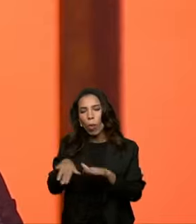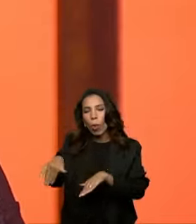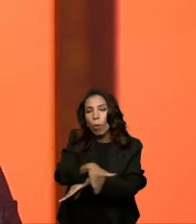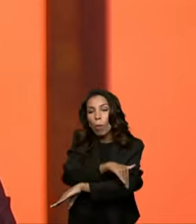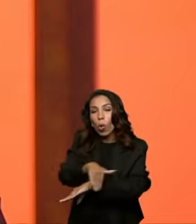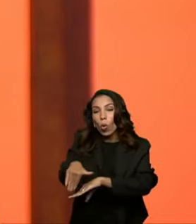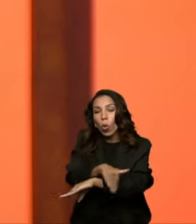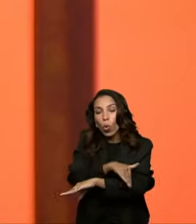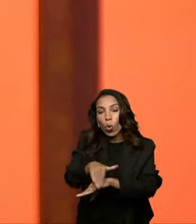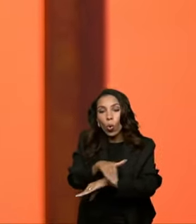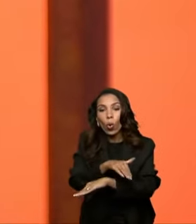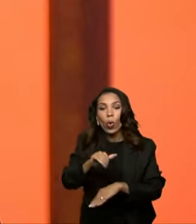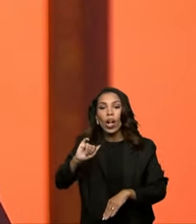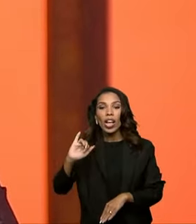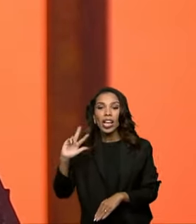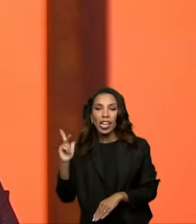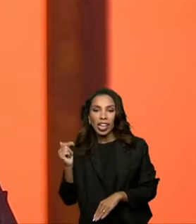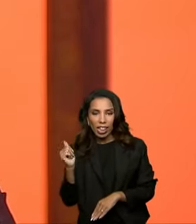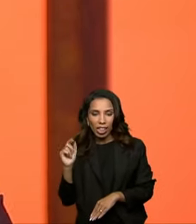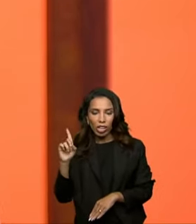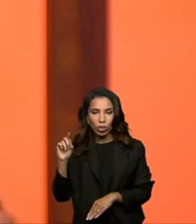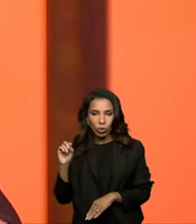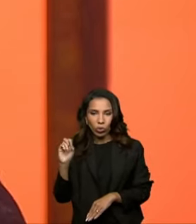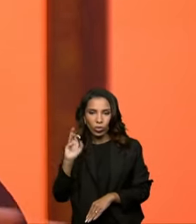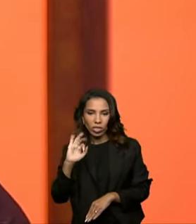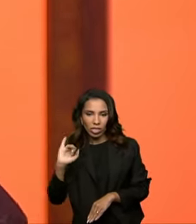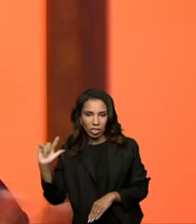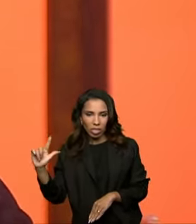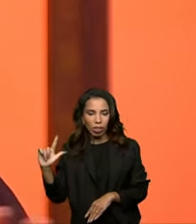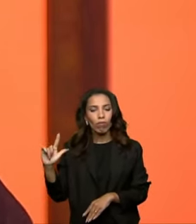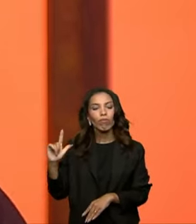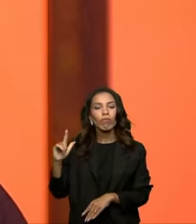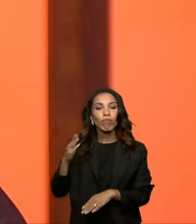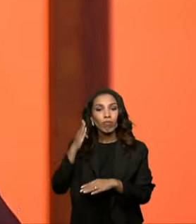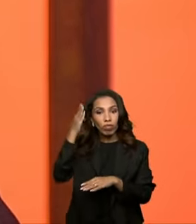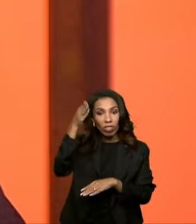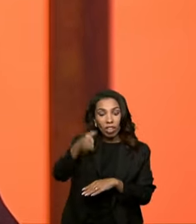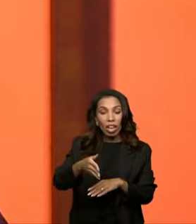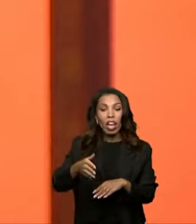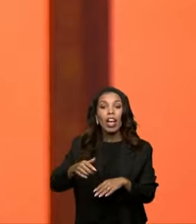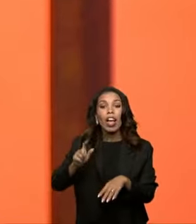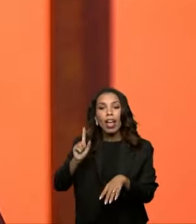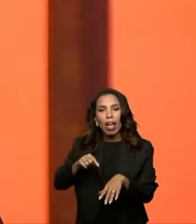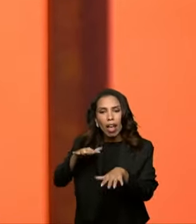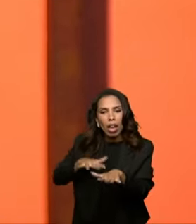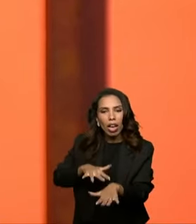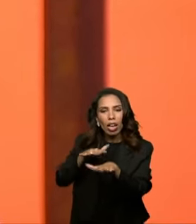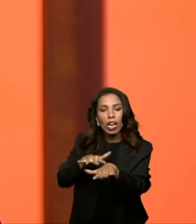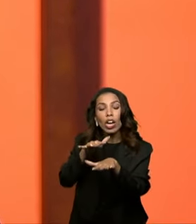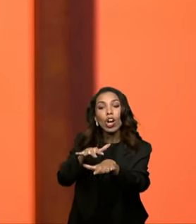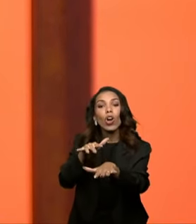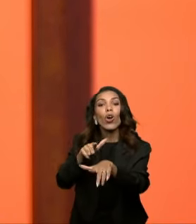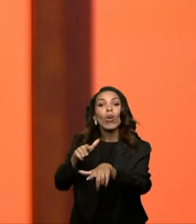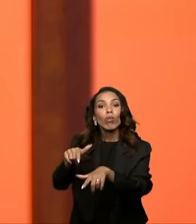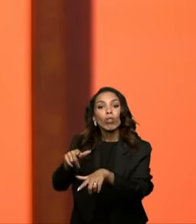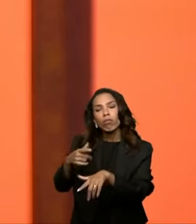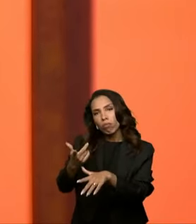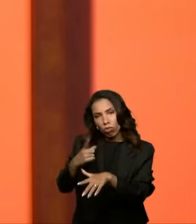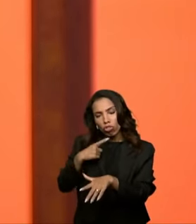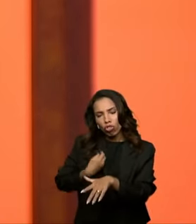Ilha do Sal também tem um carnaval de rua, né? São as ilhas onde tem essa atividade carnavalesca. E hoje,